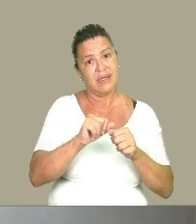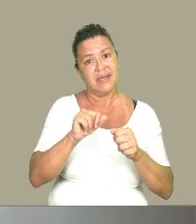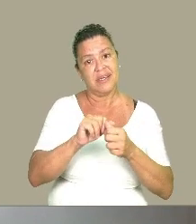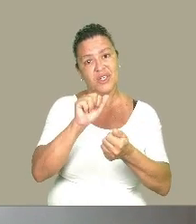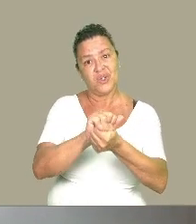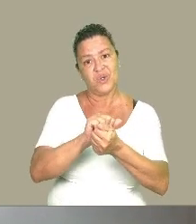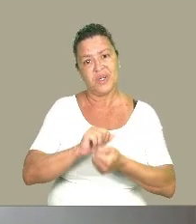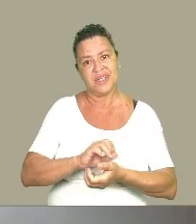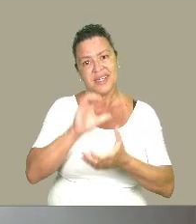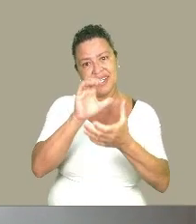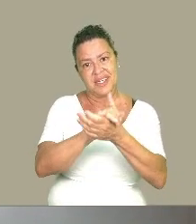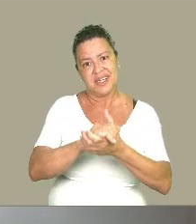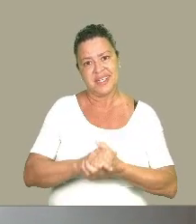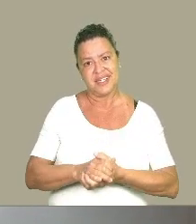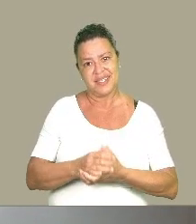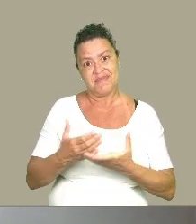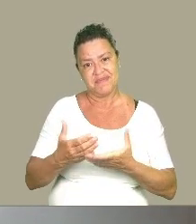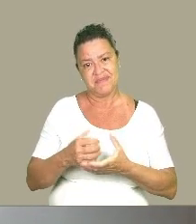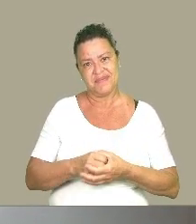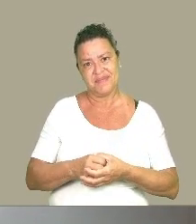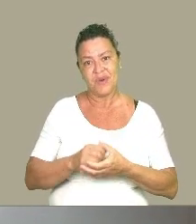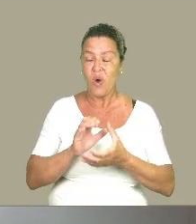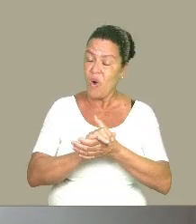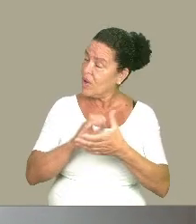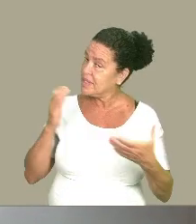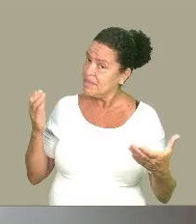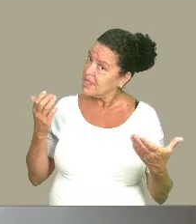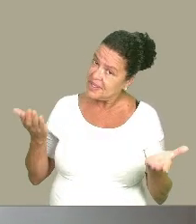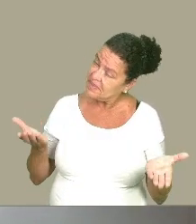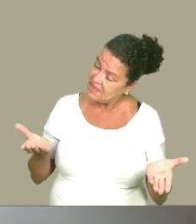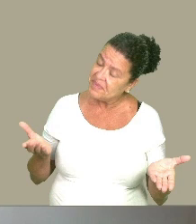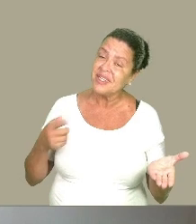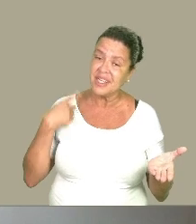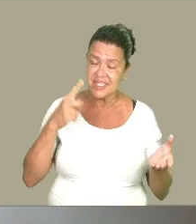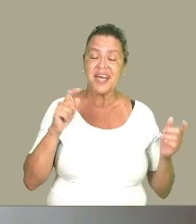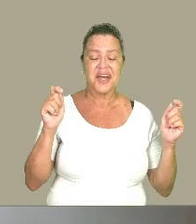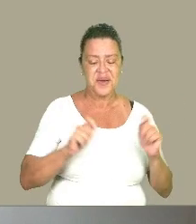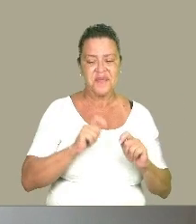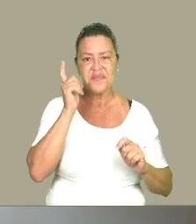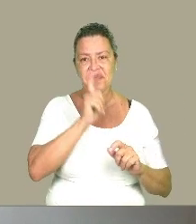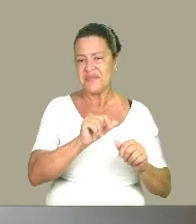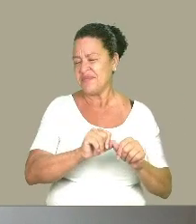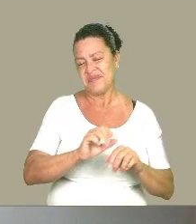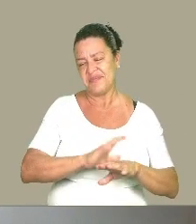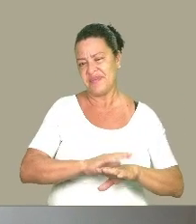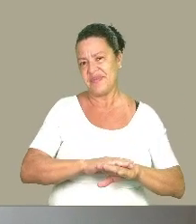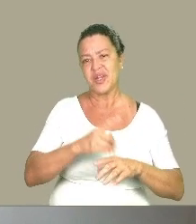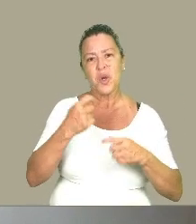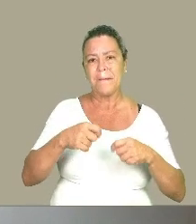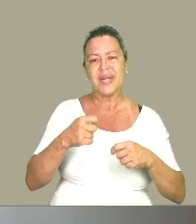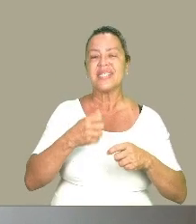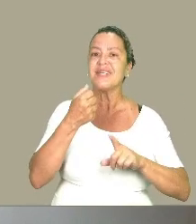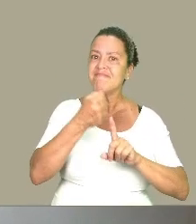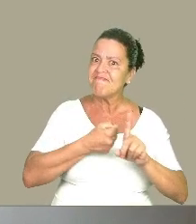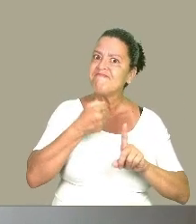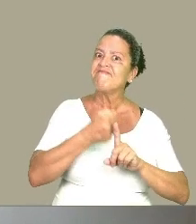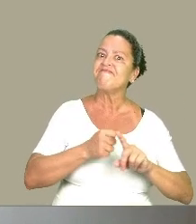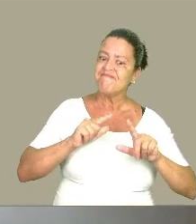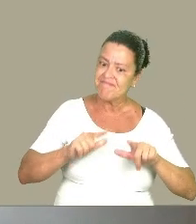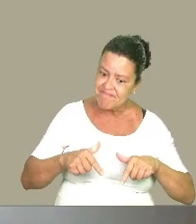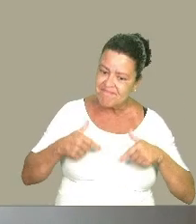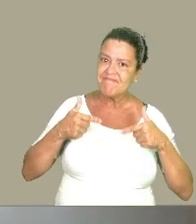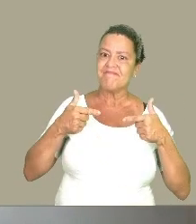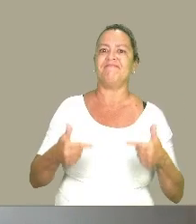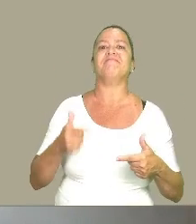juntos, casados ou estando separados. Somos capazes de fazer isso sim. Precisamos batalhar para